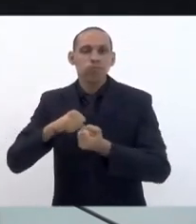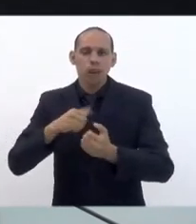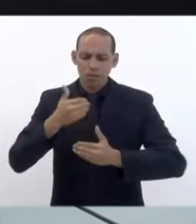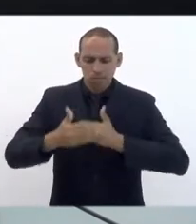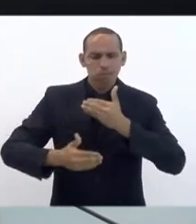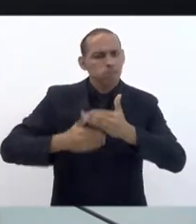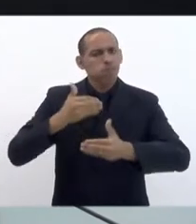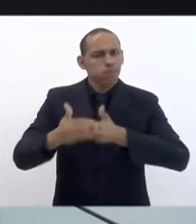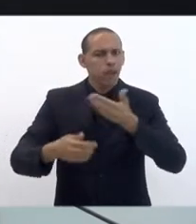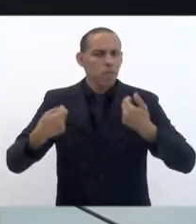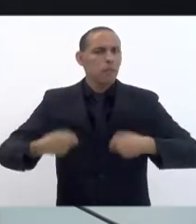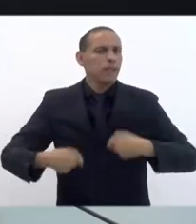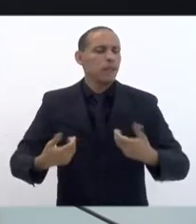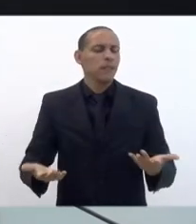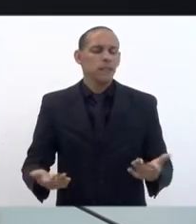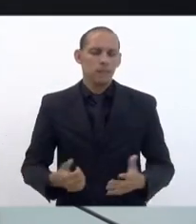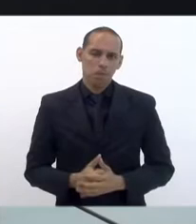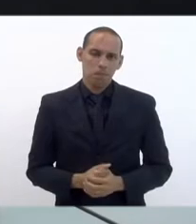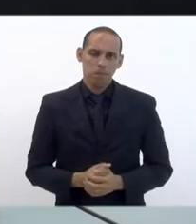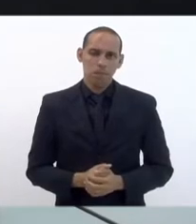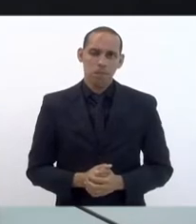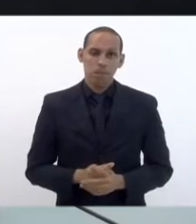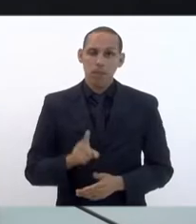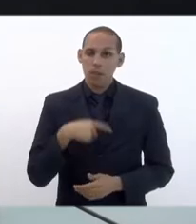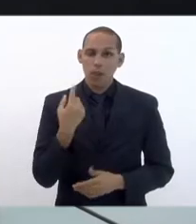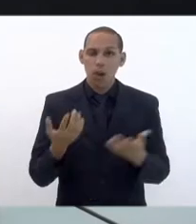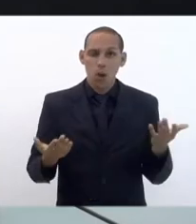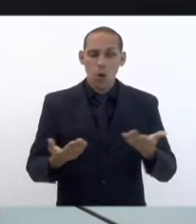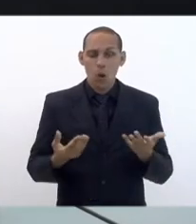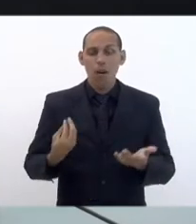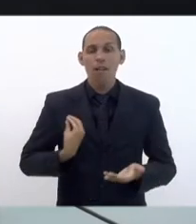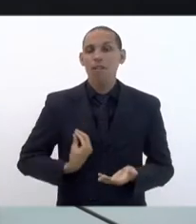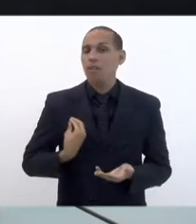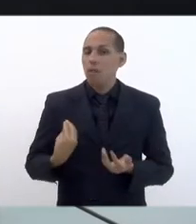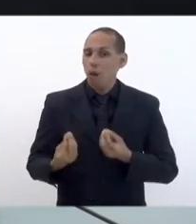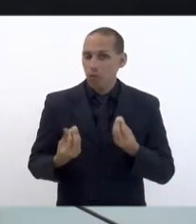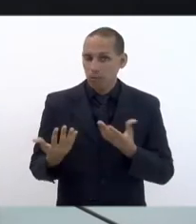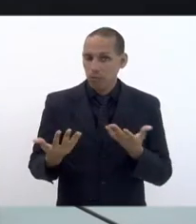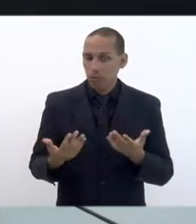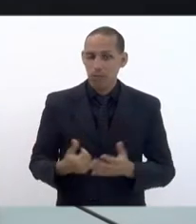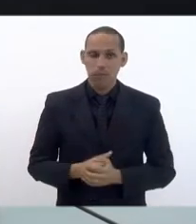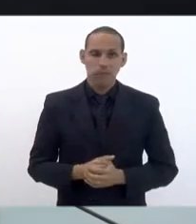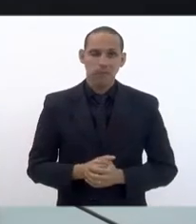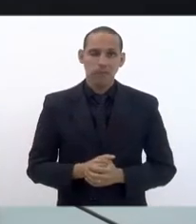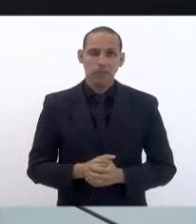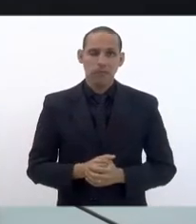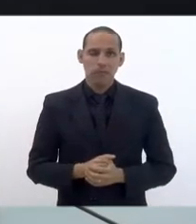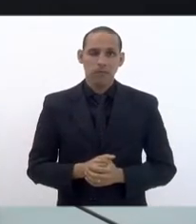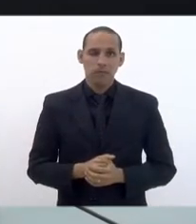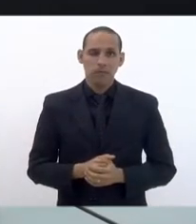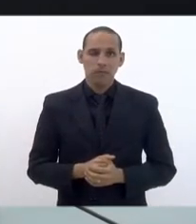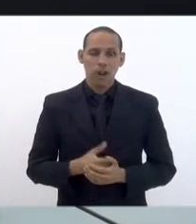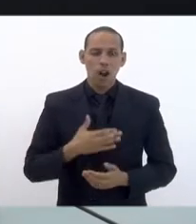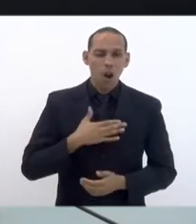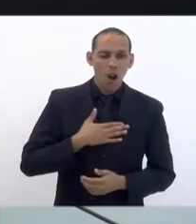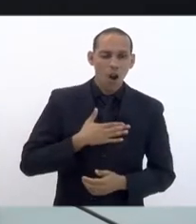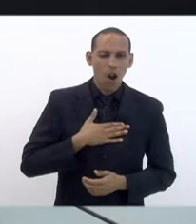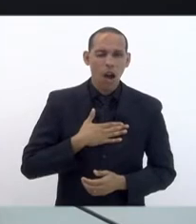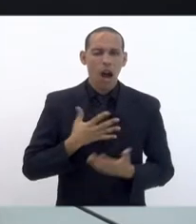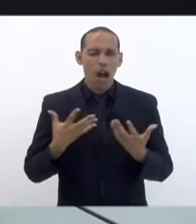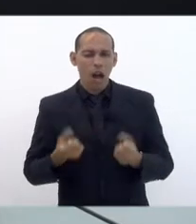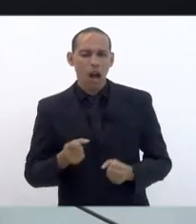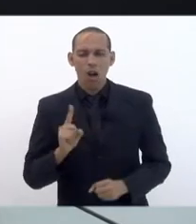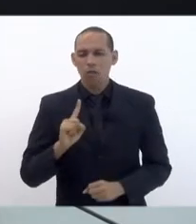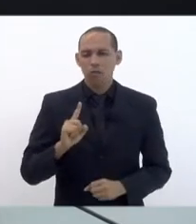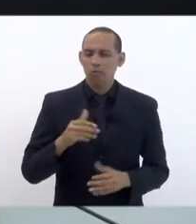sempre. Nós estamos vivendo, senhor presidente, gostemos ou não,